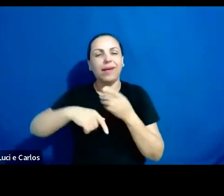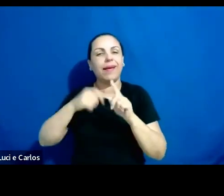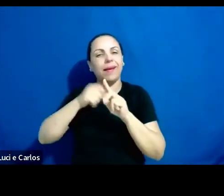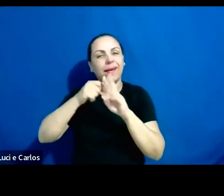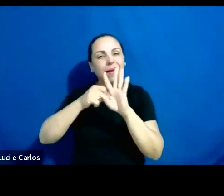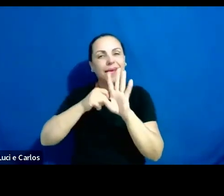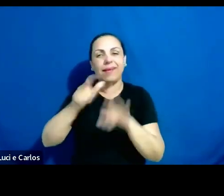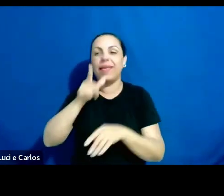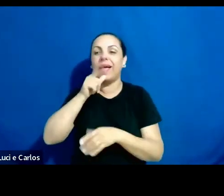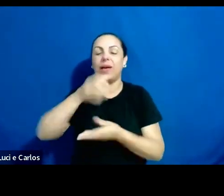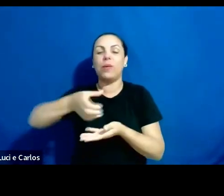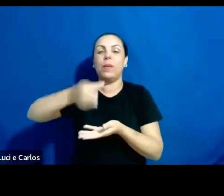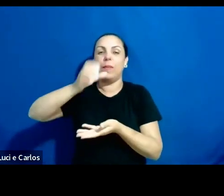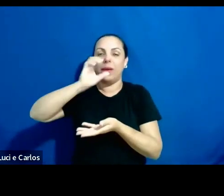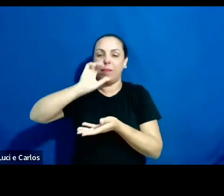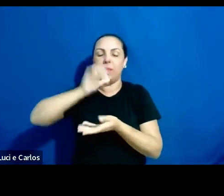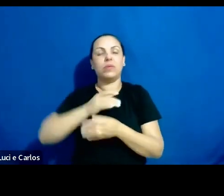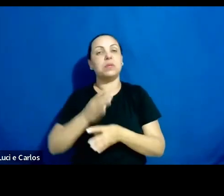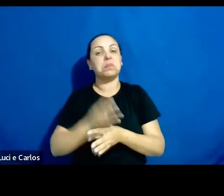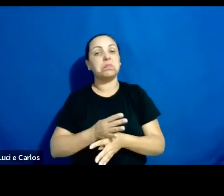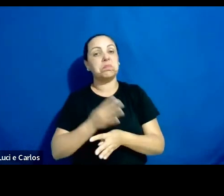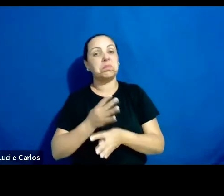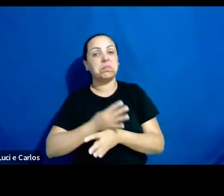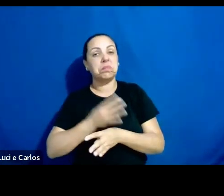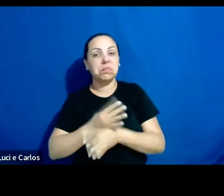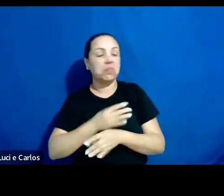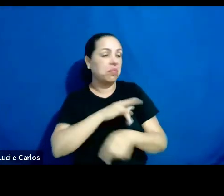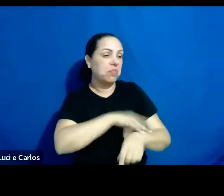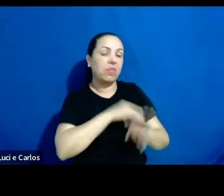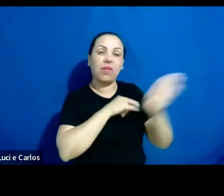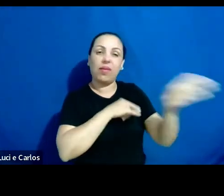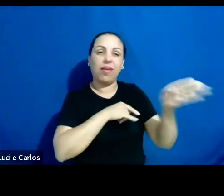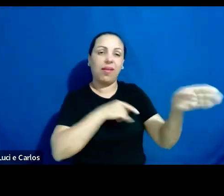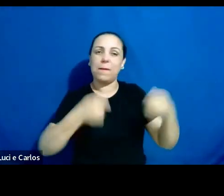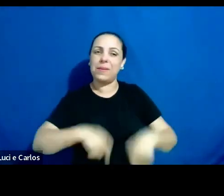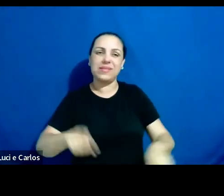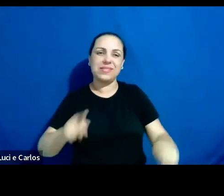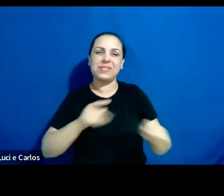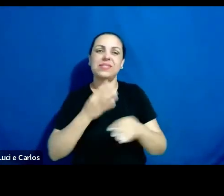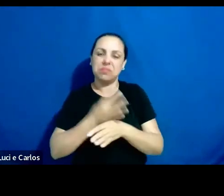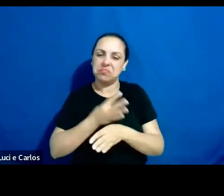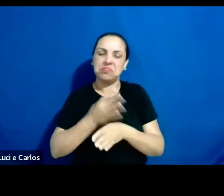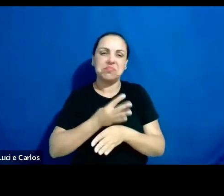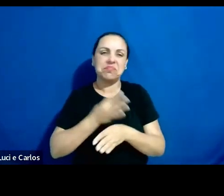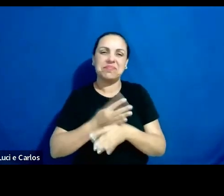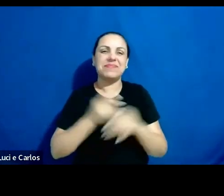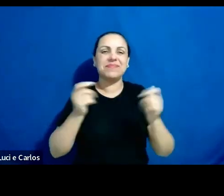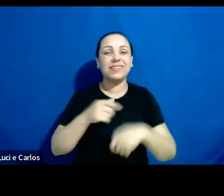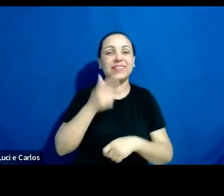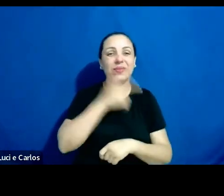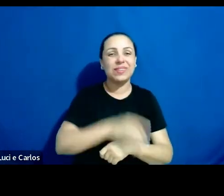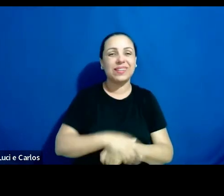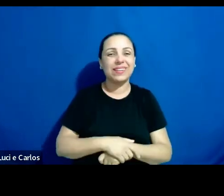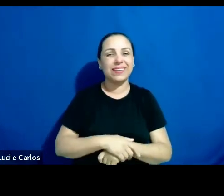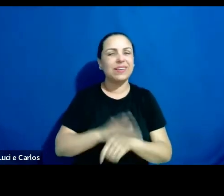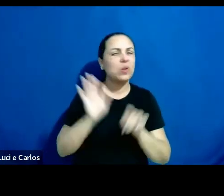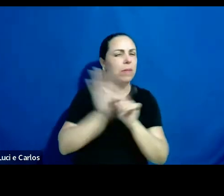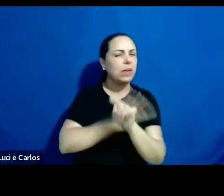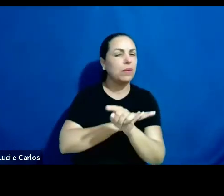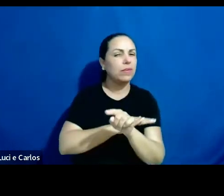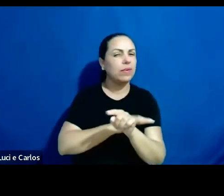a água que você vai colocar para o seu coração a partir de hoje?